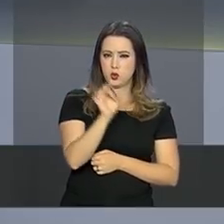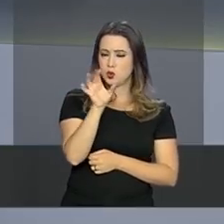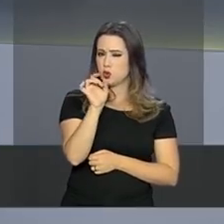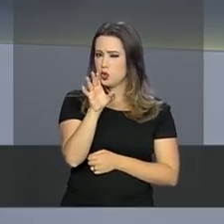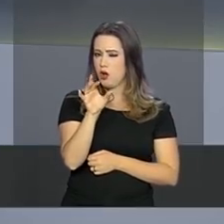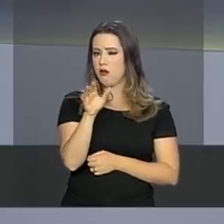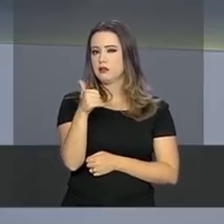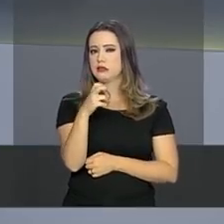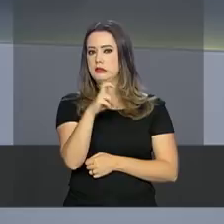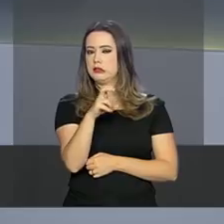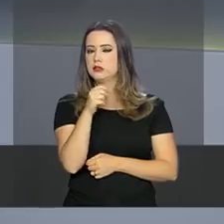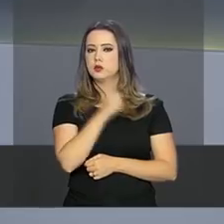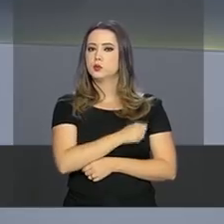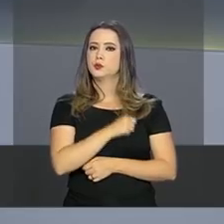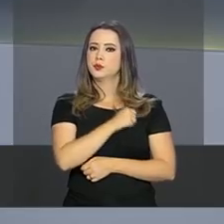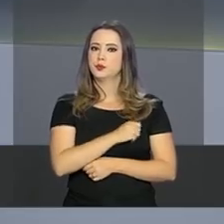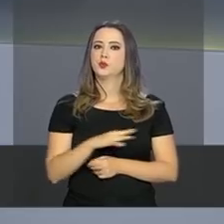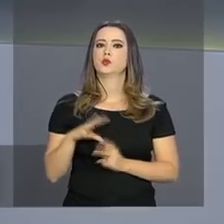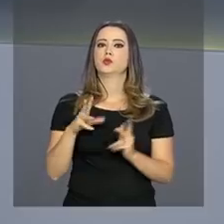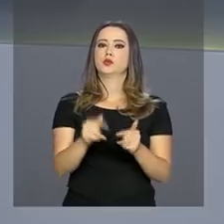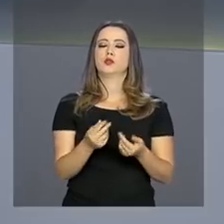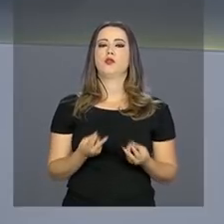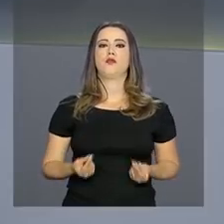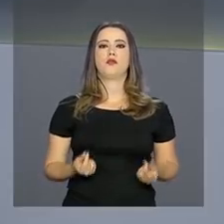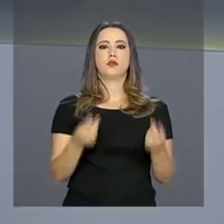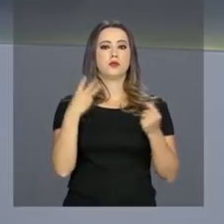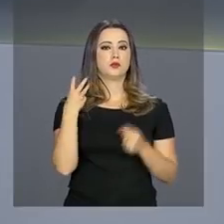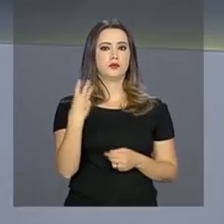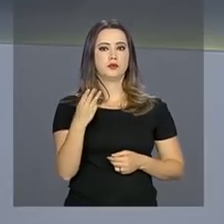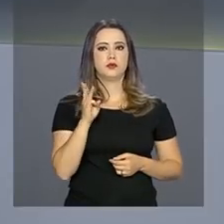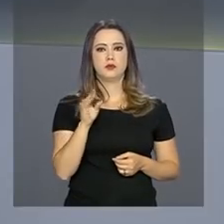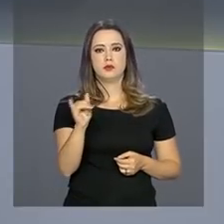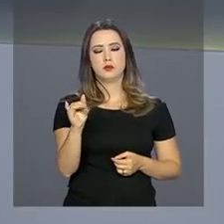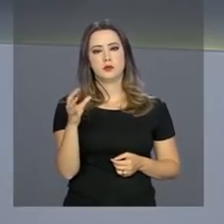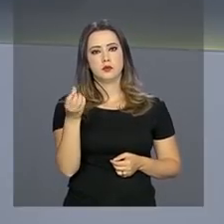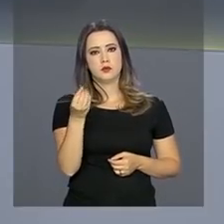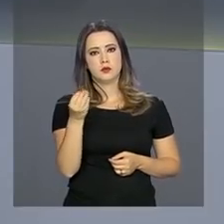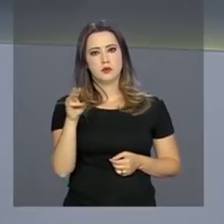será realizado no dia 15 de agosto, totalizando o valor de